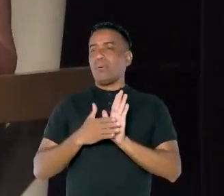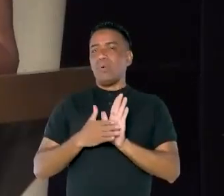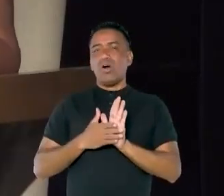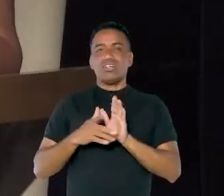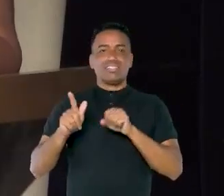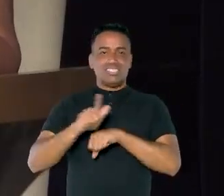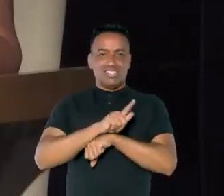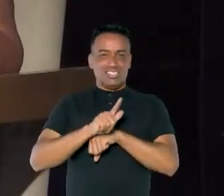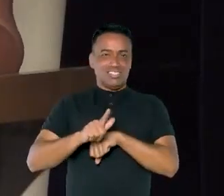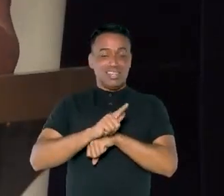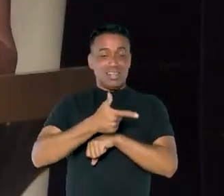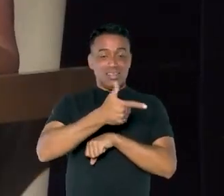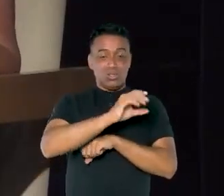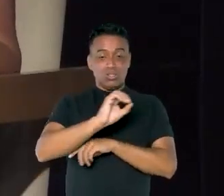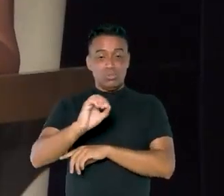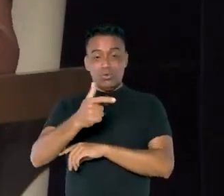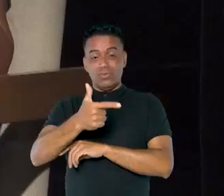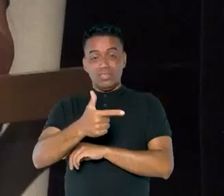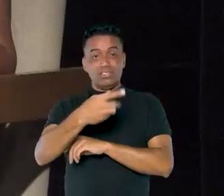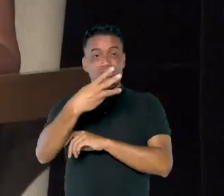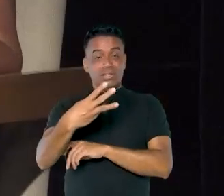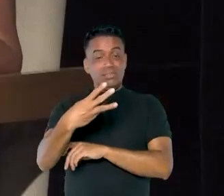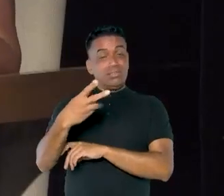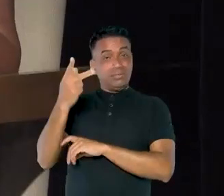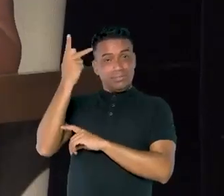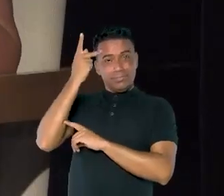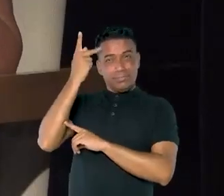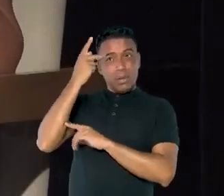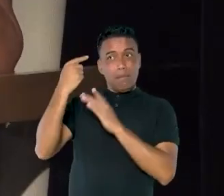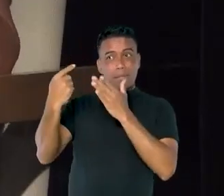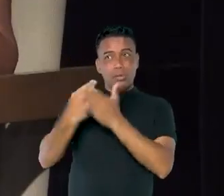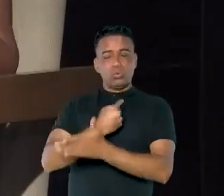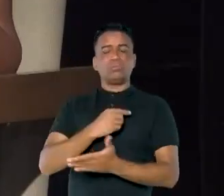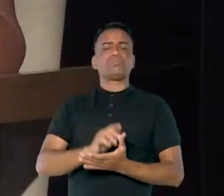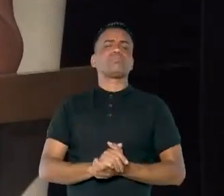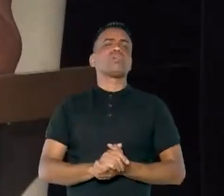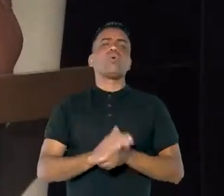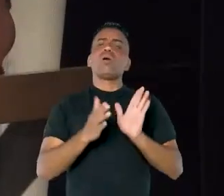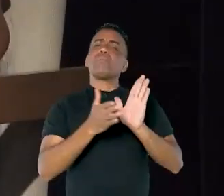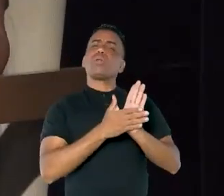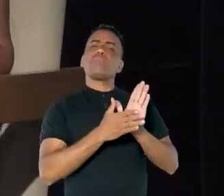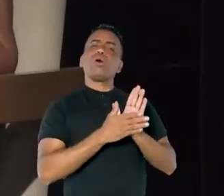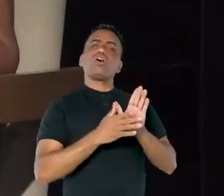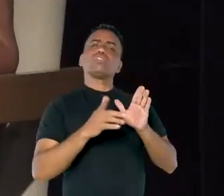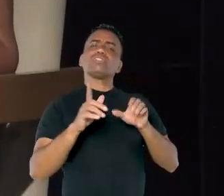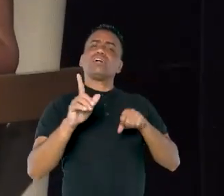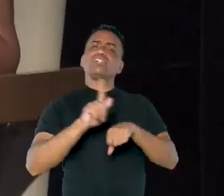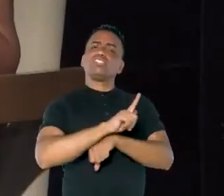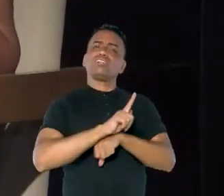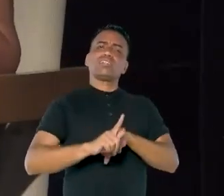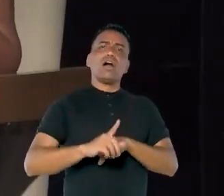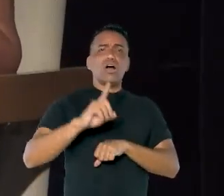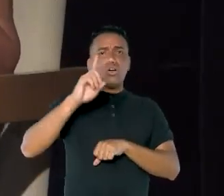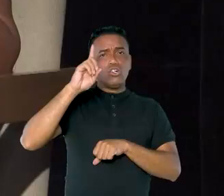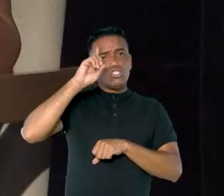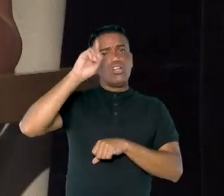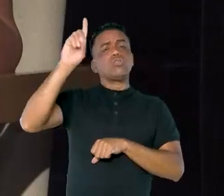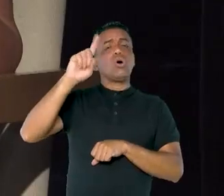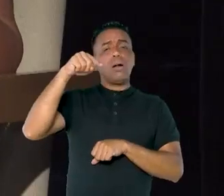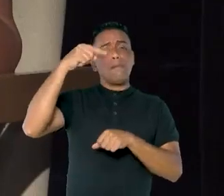de 2023, aqui em São Paulo, e perguntaram, qual seria o plano diretor, Eli, que você pensaria aqui? Eu falei